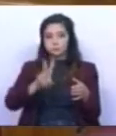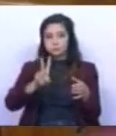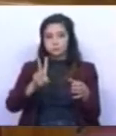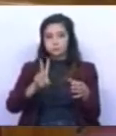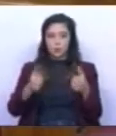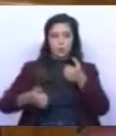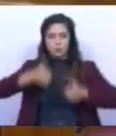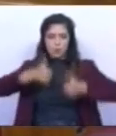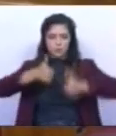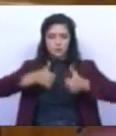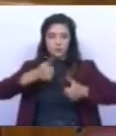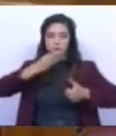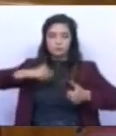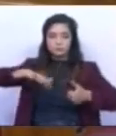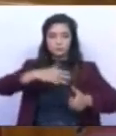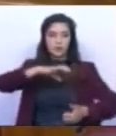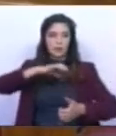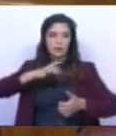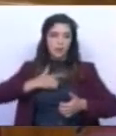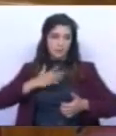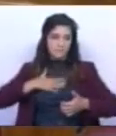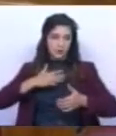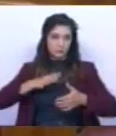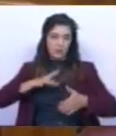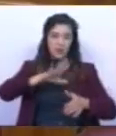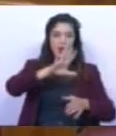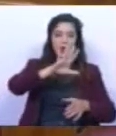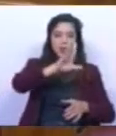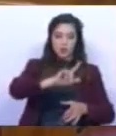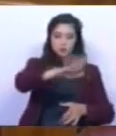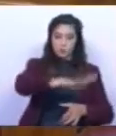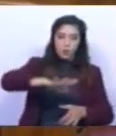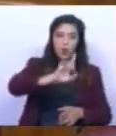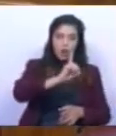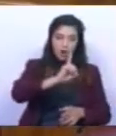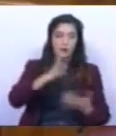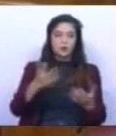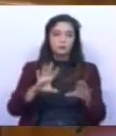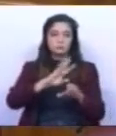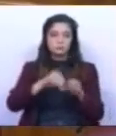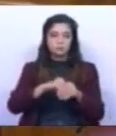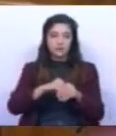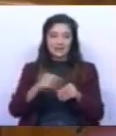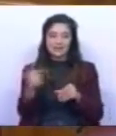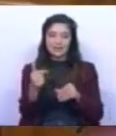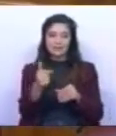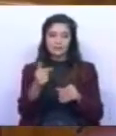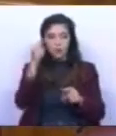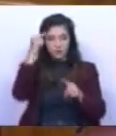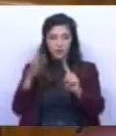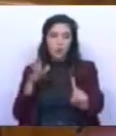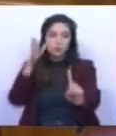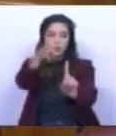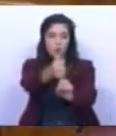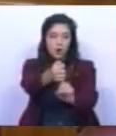competitividade regional e emprego, que é a área metropolitana de Lisboa, o que constitui e continua a constituir um elemento negativo para alcançar